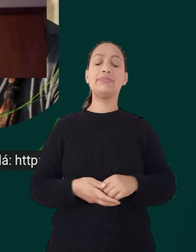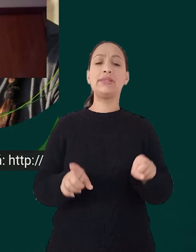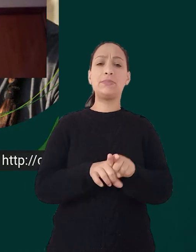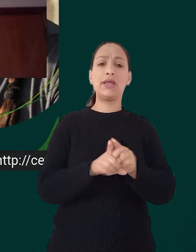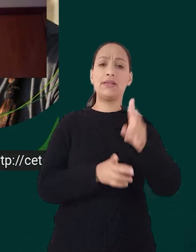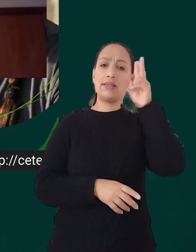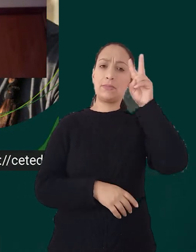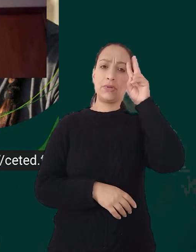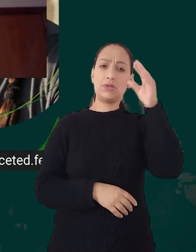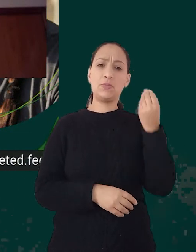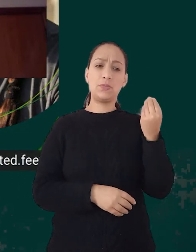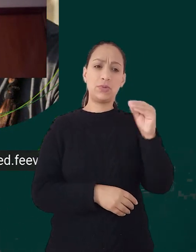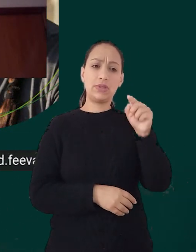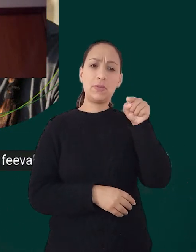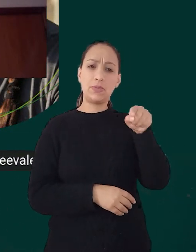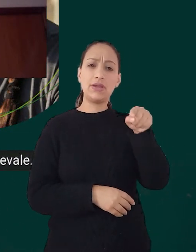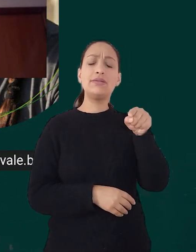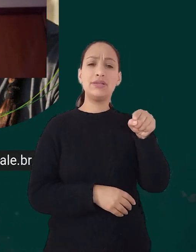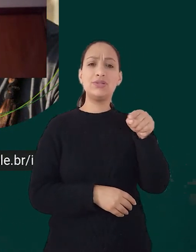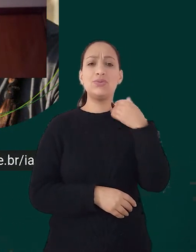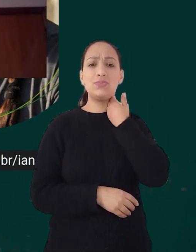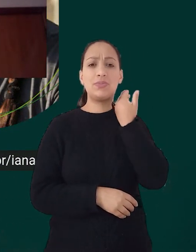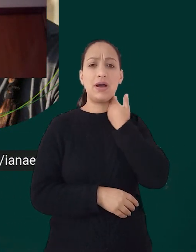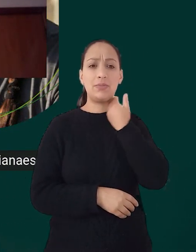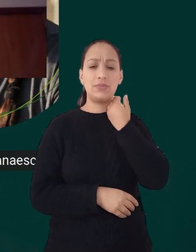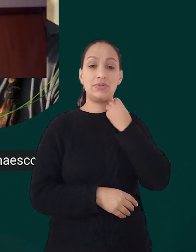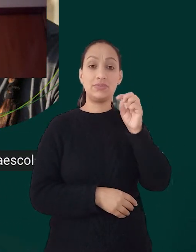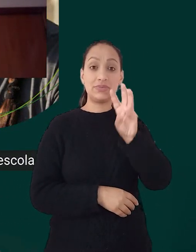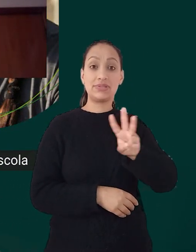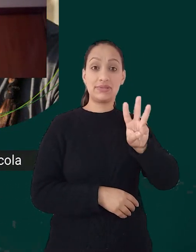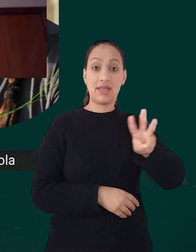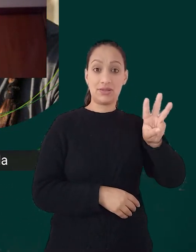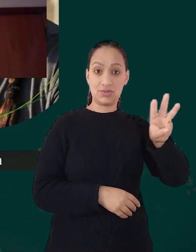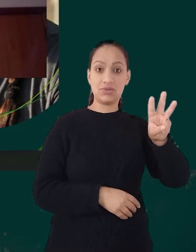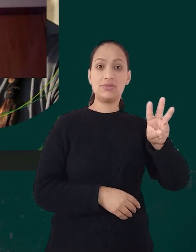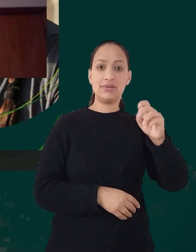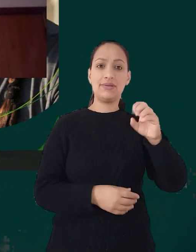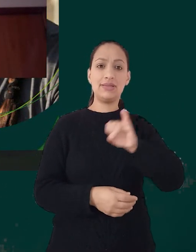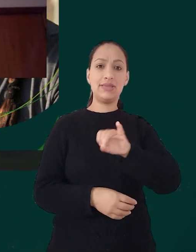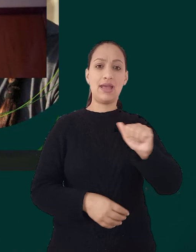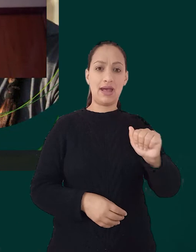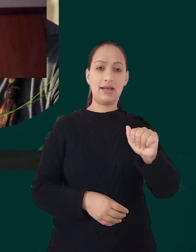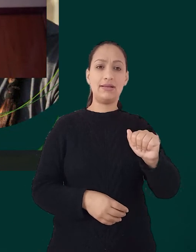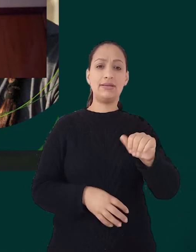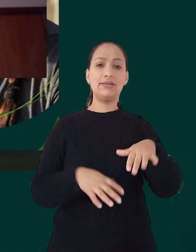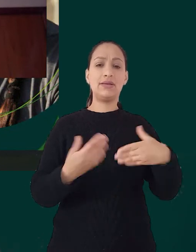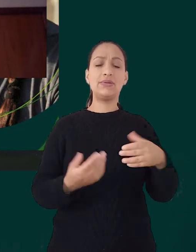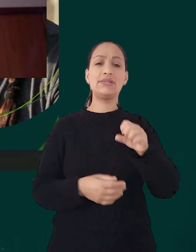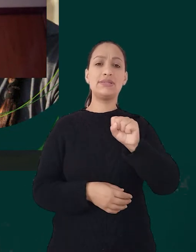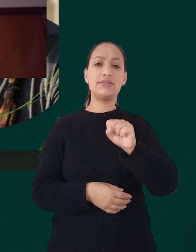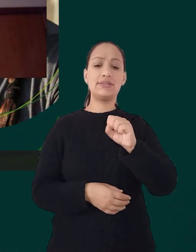né, o site da inteligência artificial já está no ar, né, é